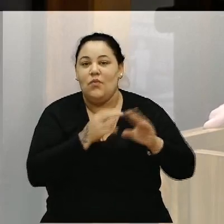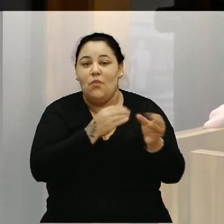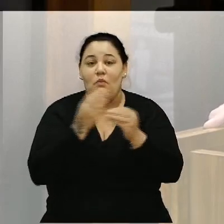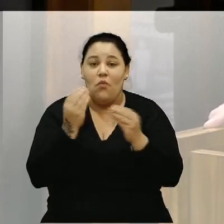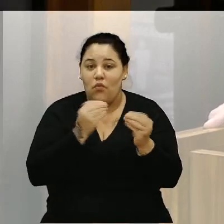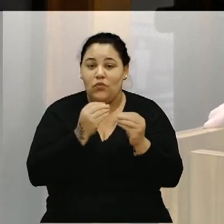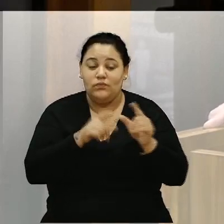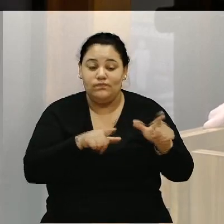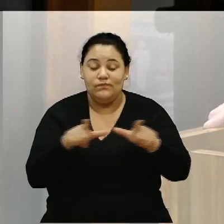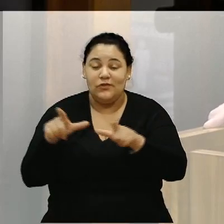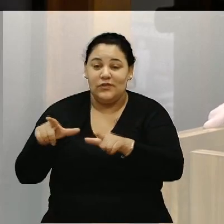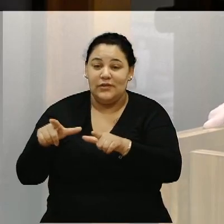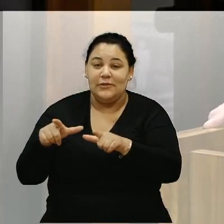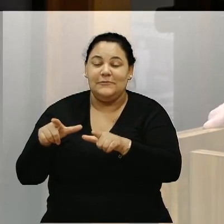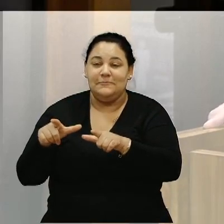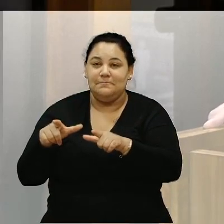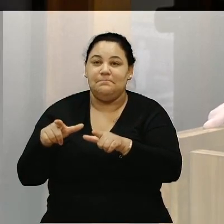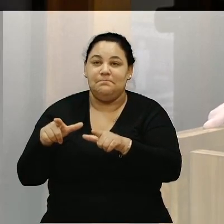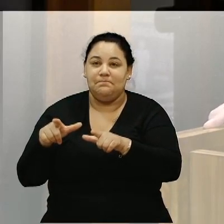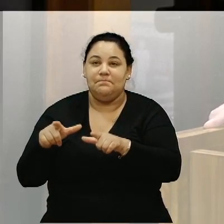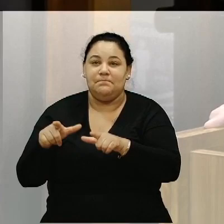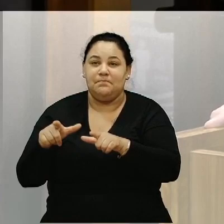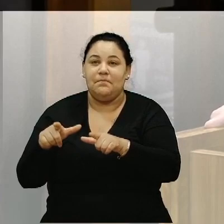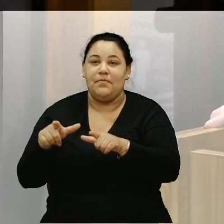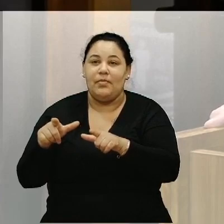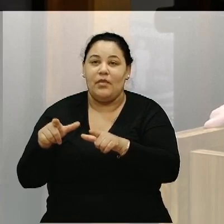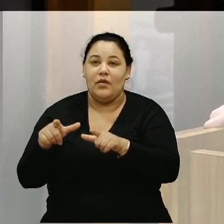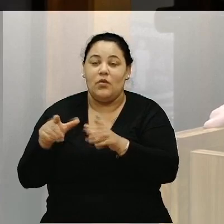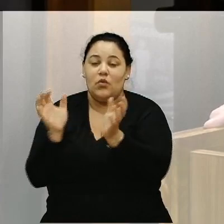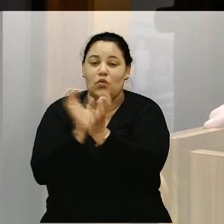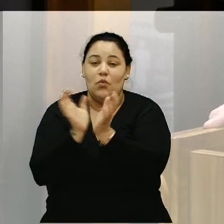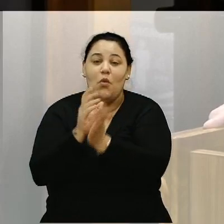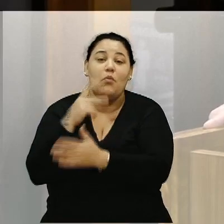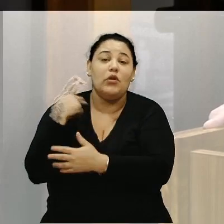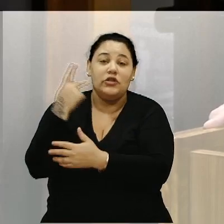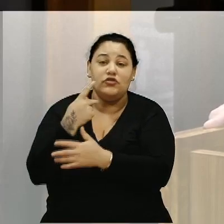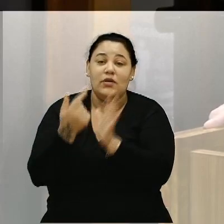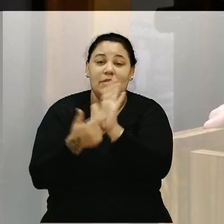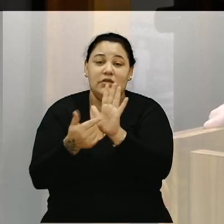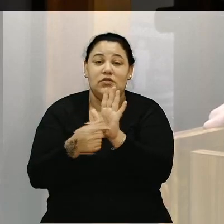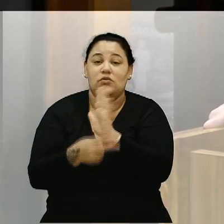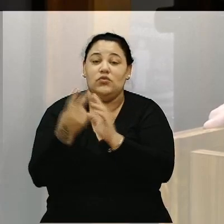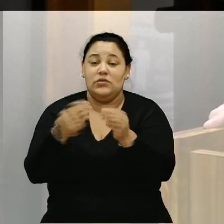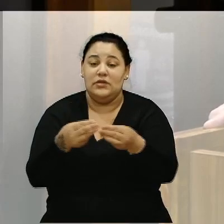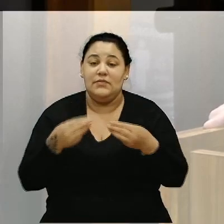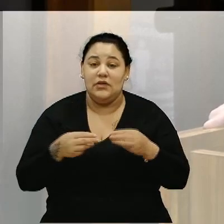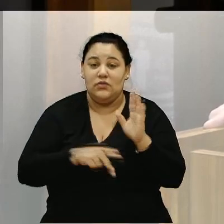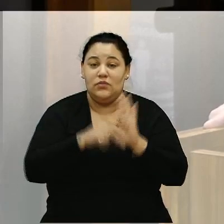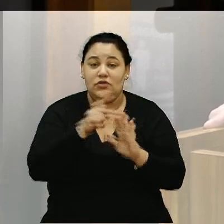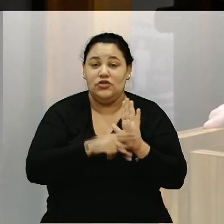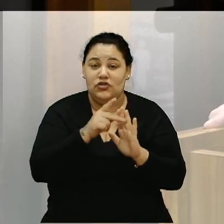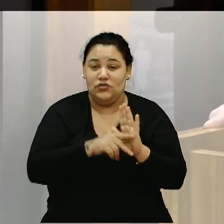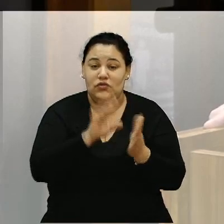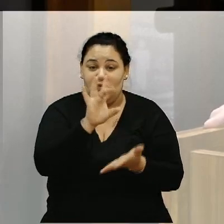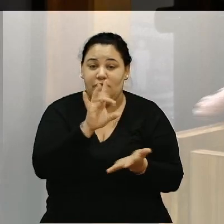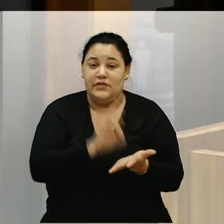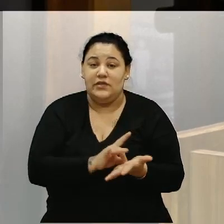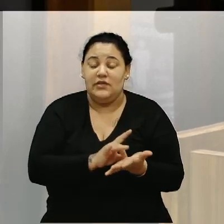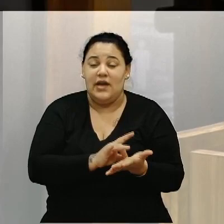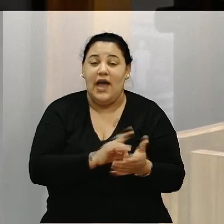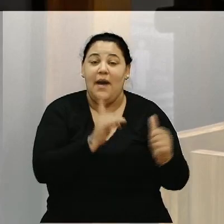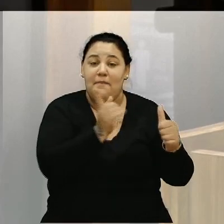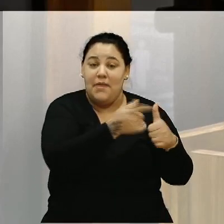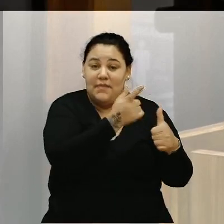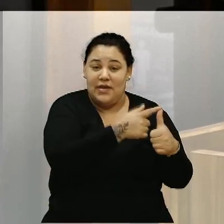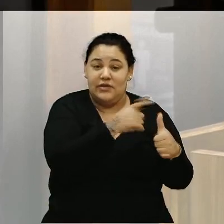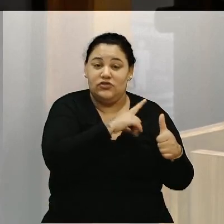gaúchos apresentaram 2 emendas ao projeto original. A primeira tinha o objetivo de anistiar as